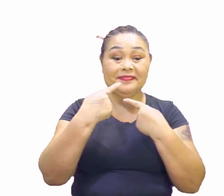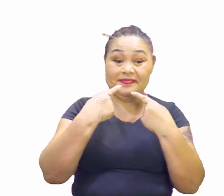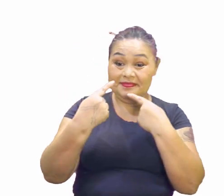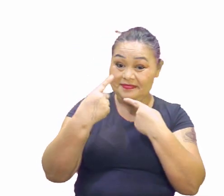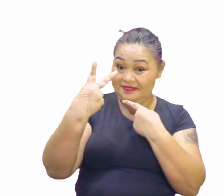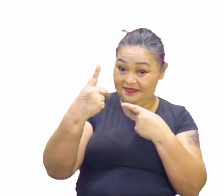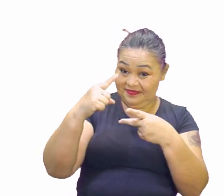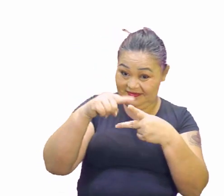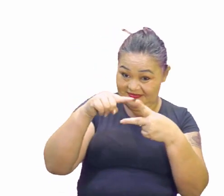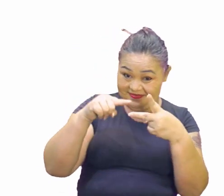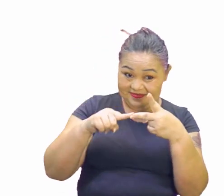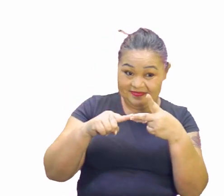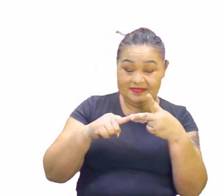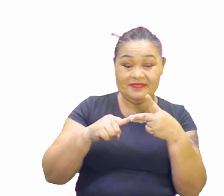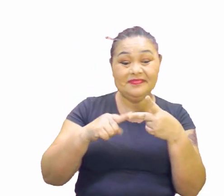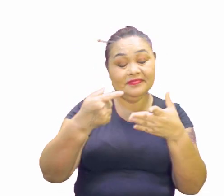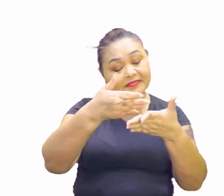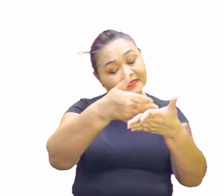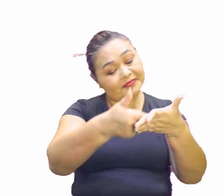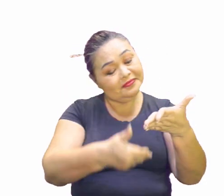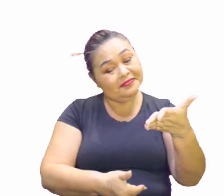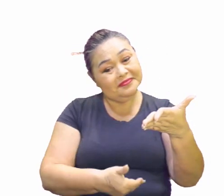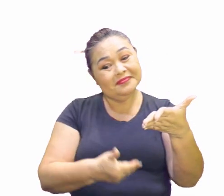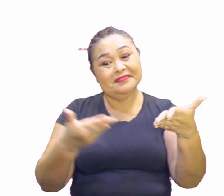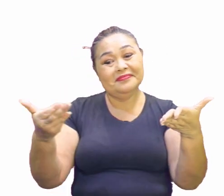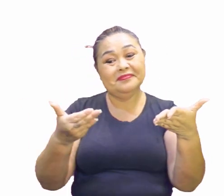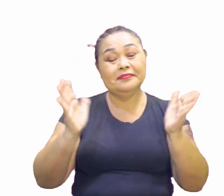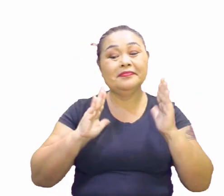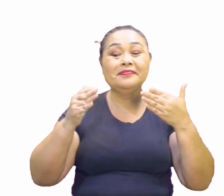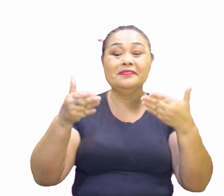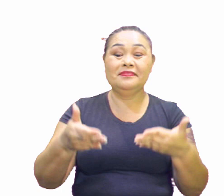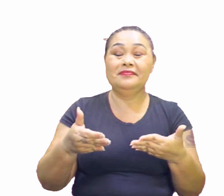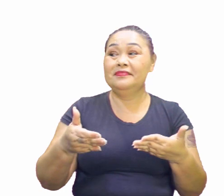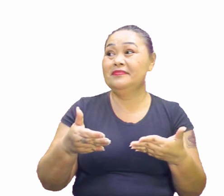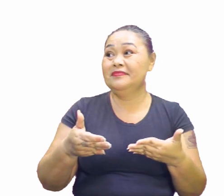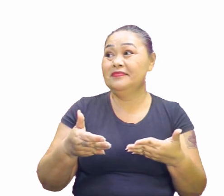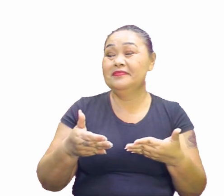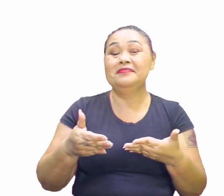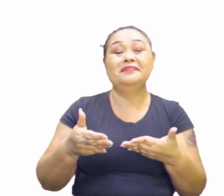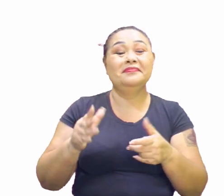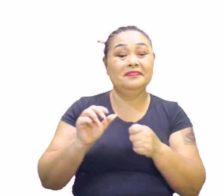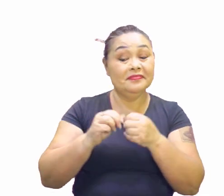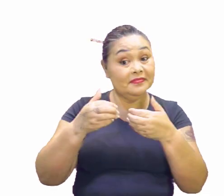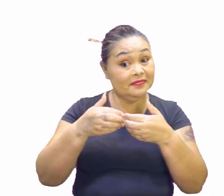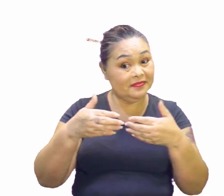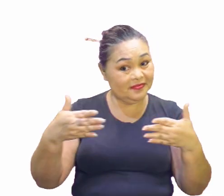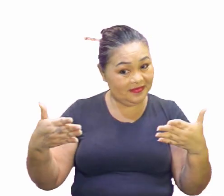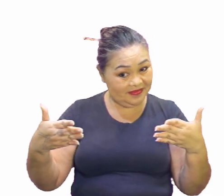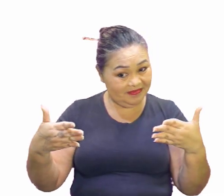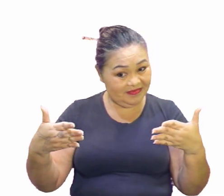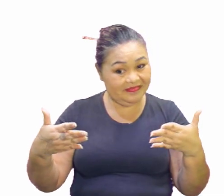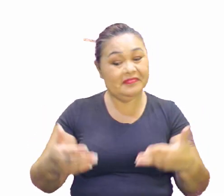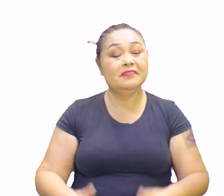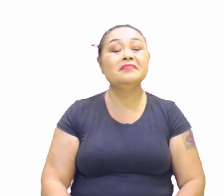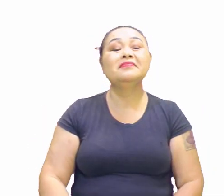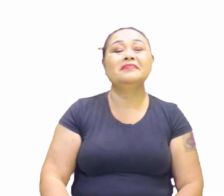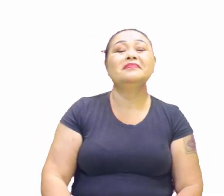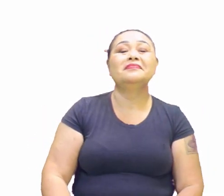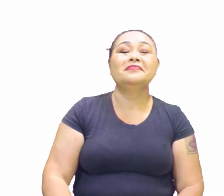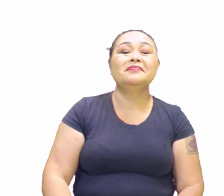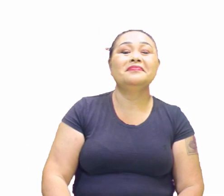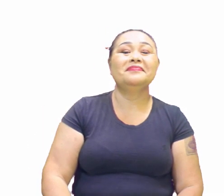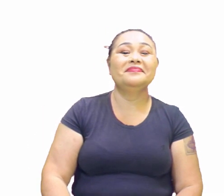e 2, que vão discutir no desenvolvimento, mas hoje focado somente na introdução, tá